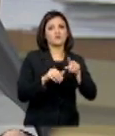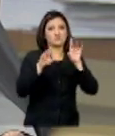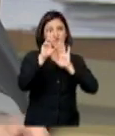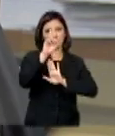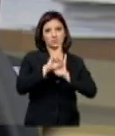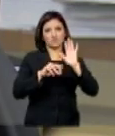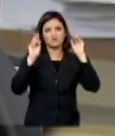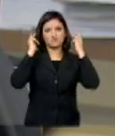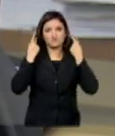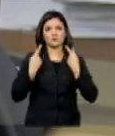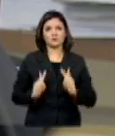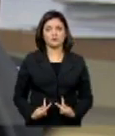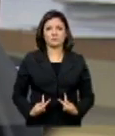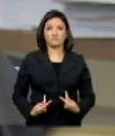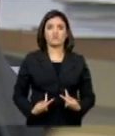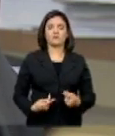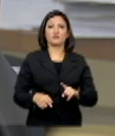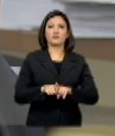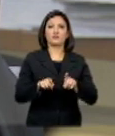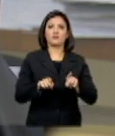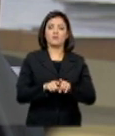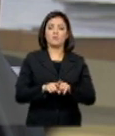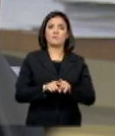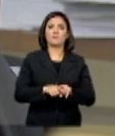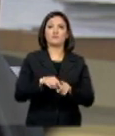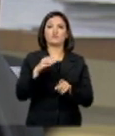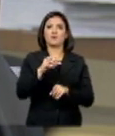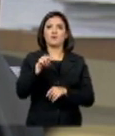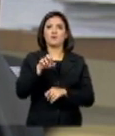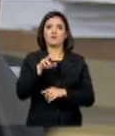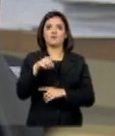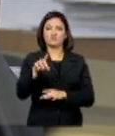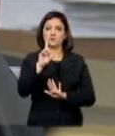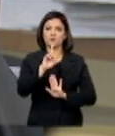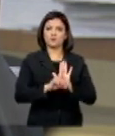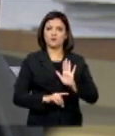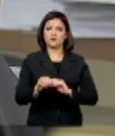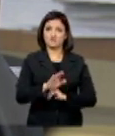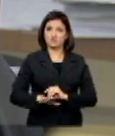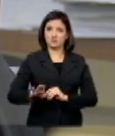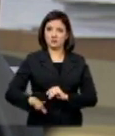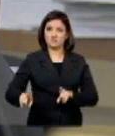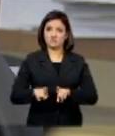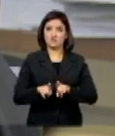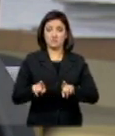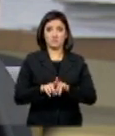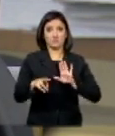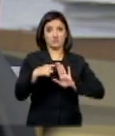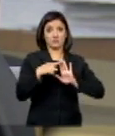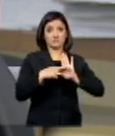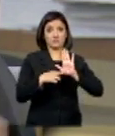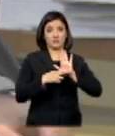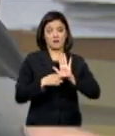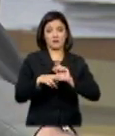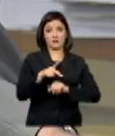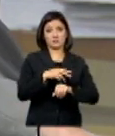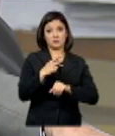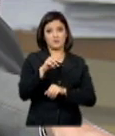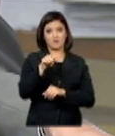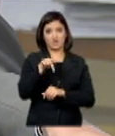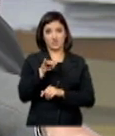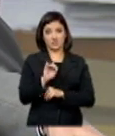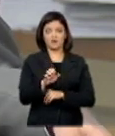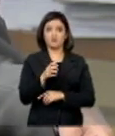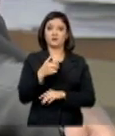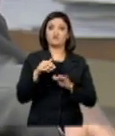da convenção sobre os direitos da criança das regras de pequim para a administração da justiça de menores e da convenção americana